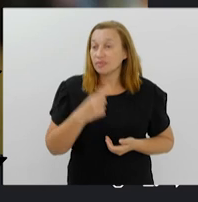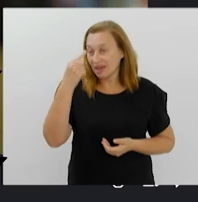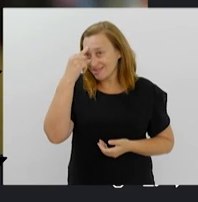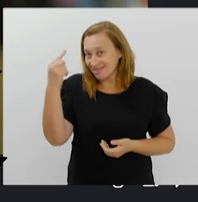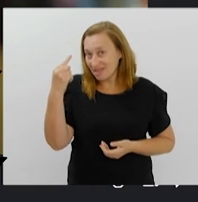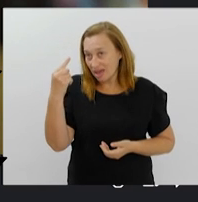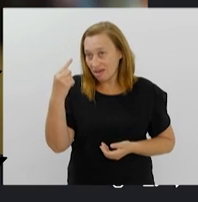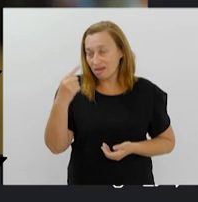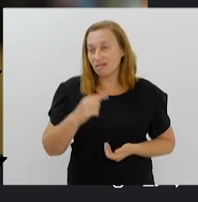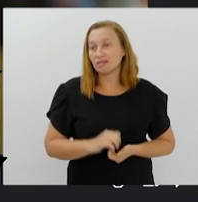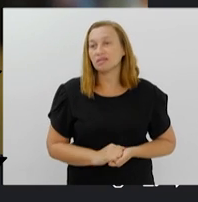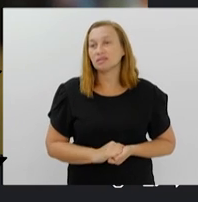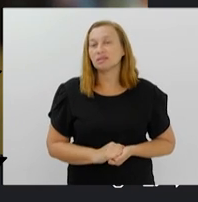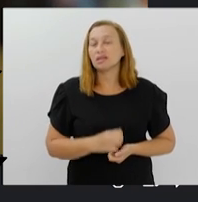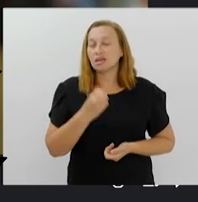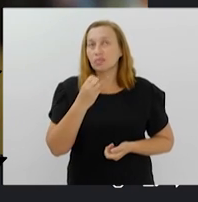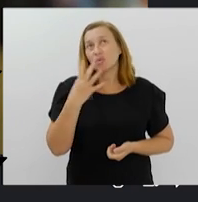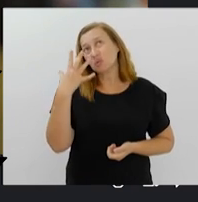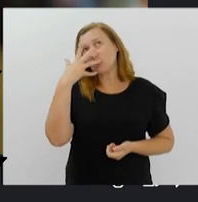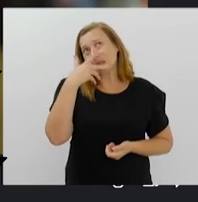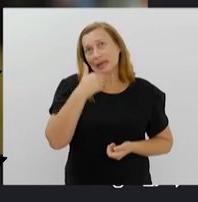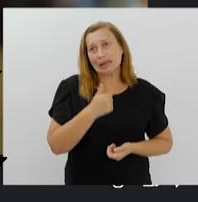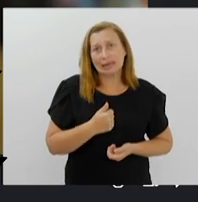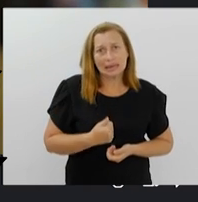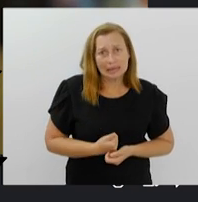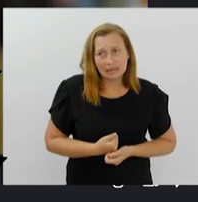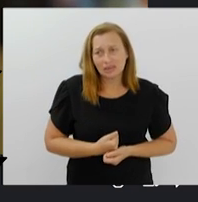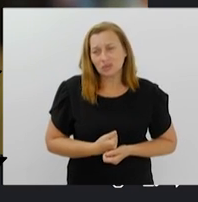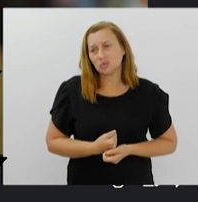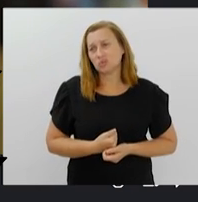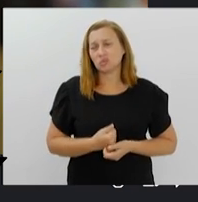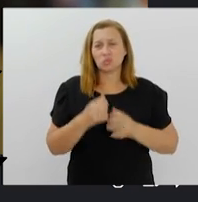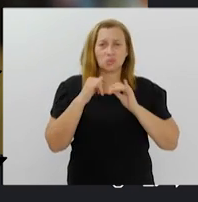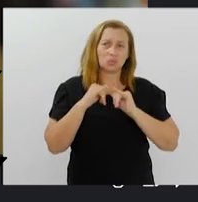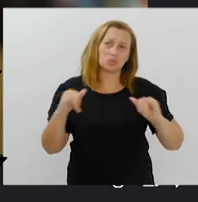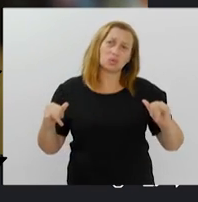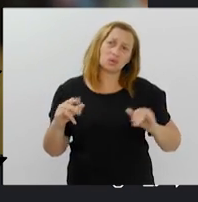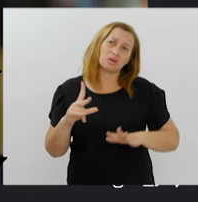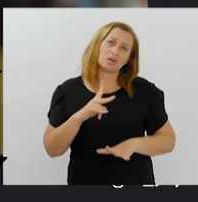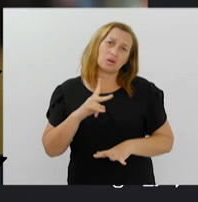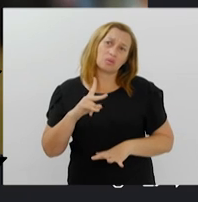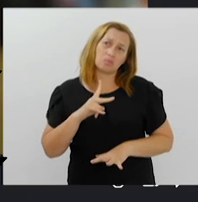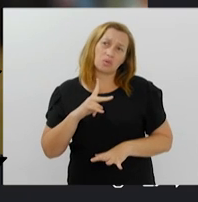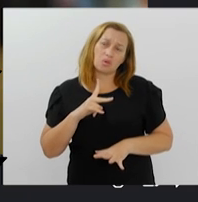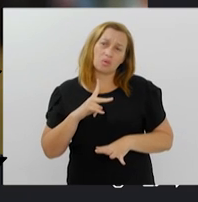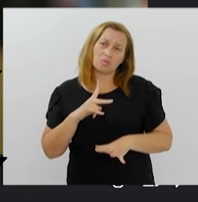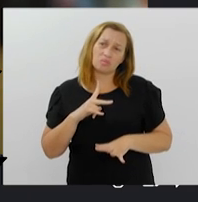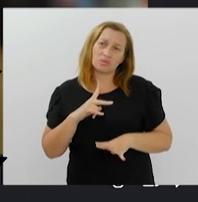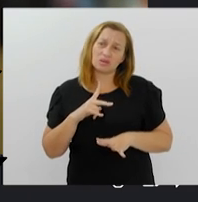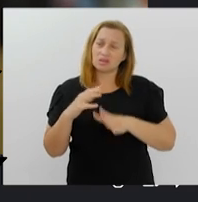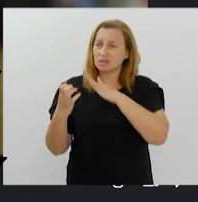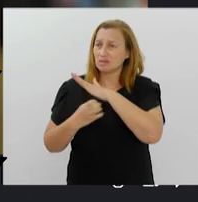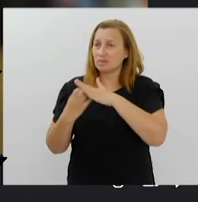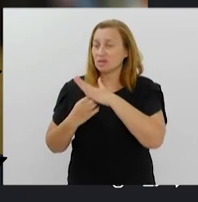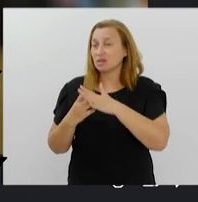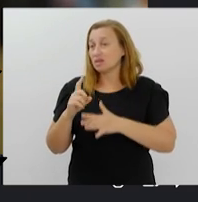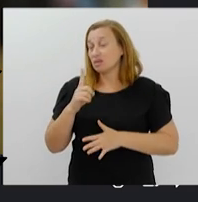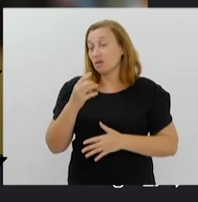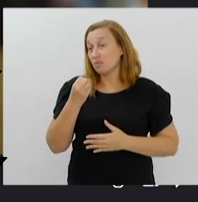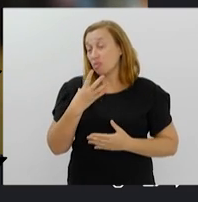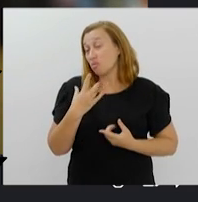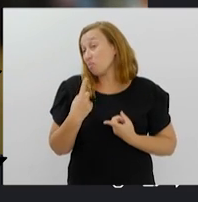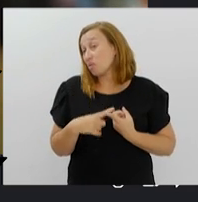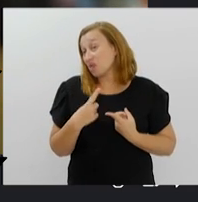de mutualismo que é sempre muito bonita muito Nobre e muito anunciada pelas próprias operadoras ela não serve neste caso